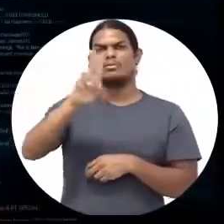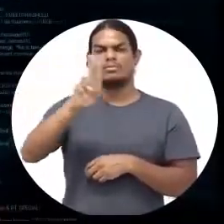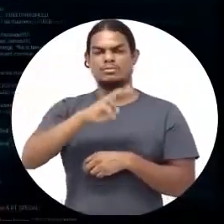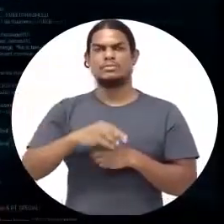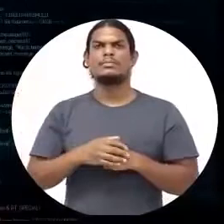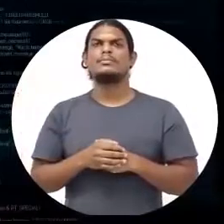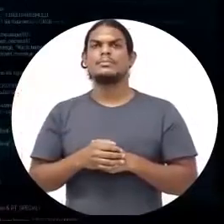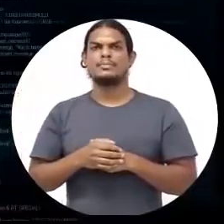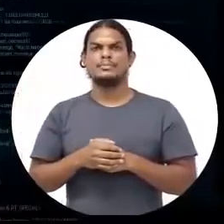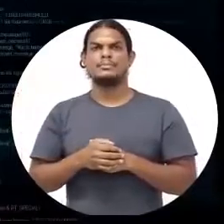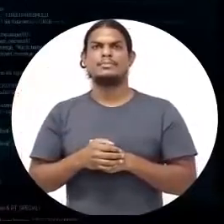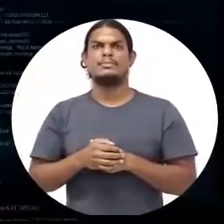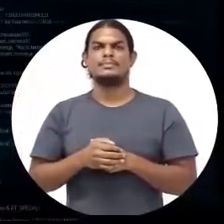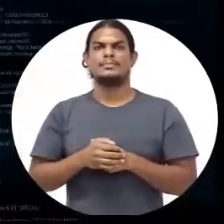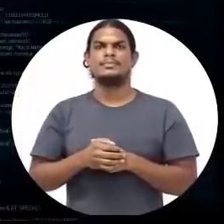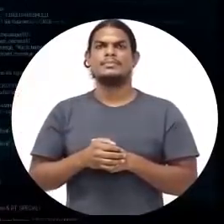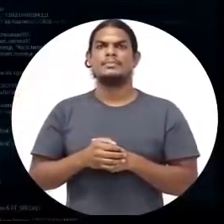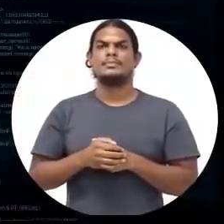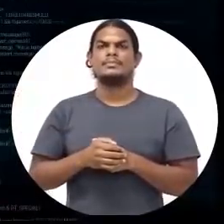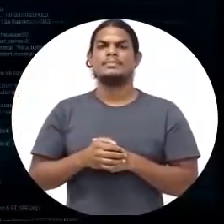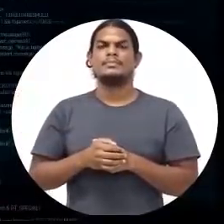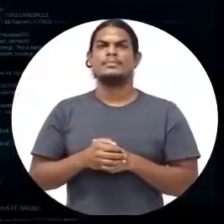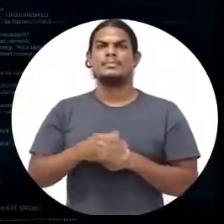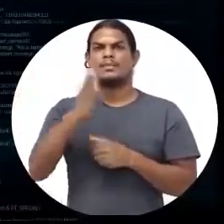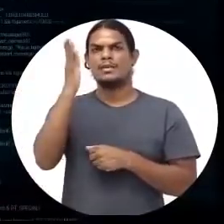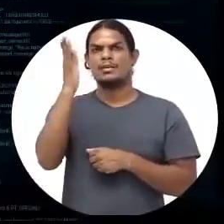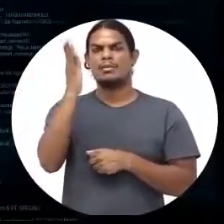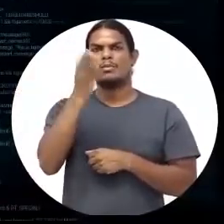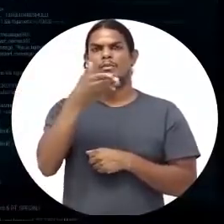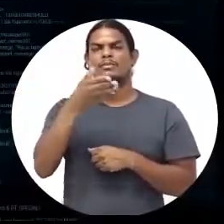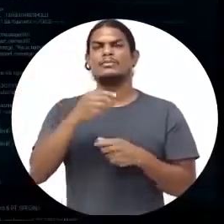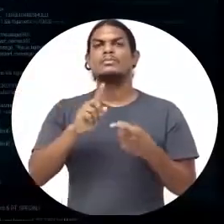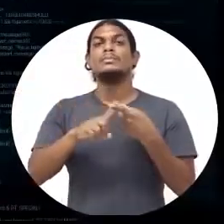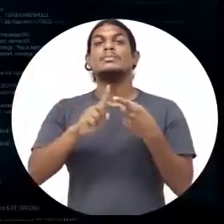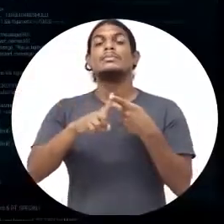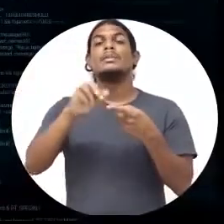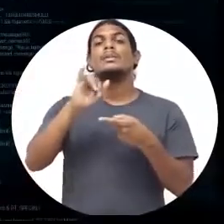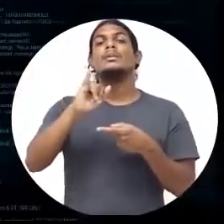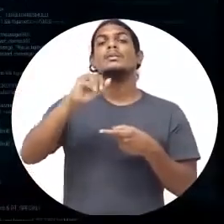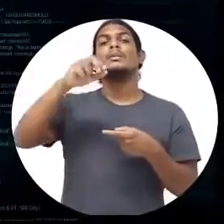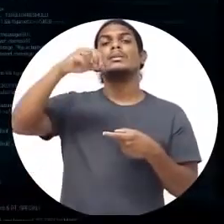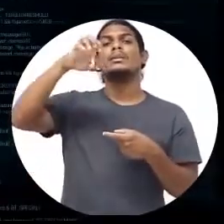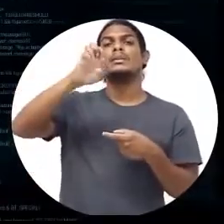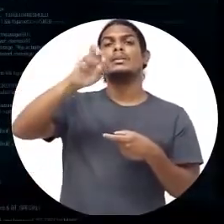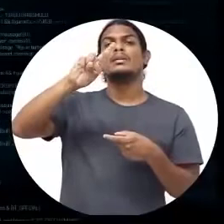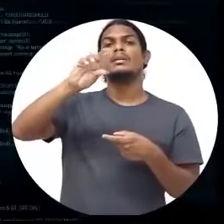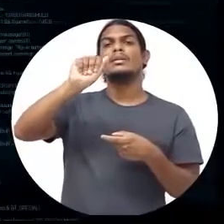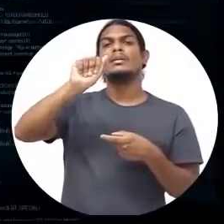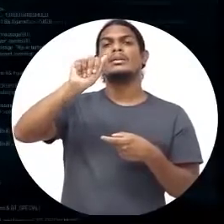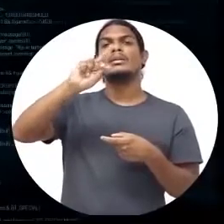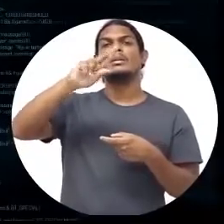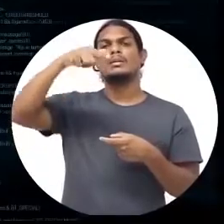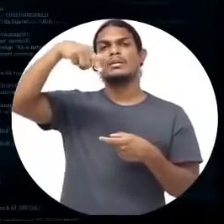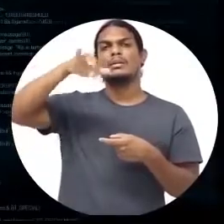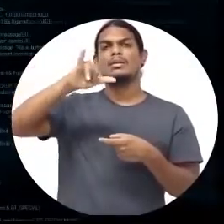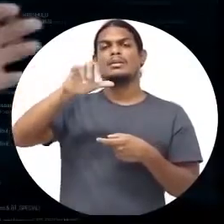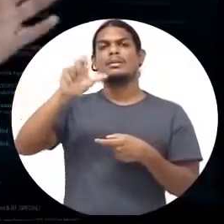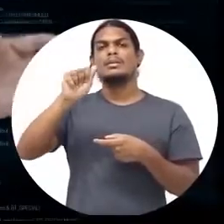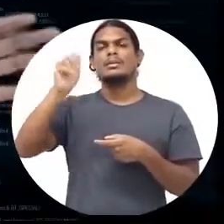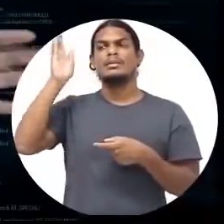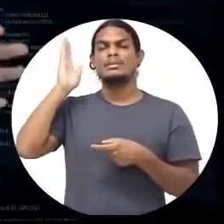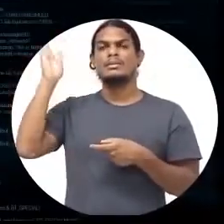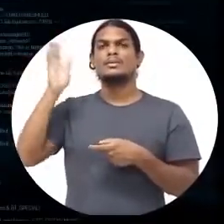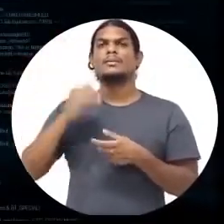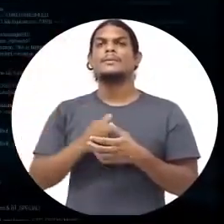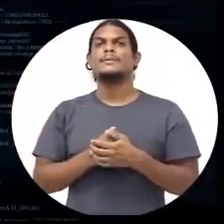a barra e o maior que. Uma outra característica do HTML é a hierarquia. Então, além de dar significado, dizer que ali é uma imagem, dizer